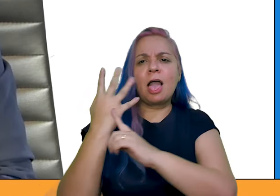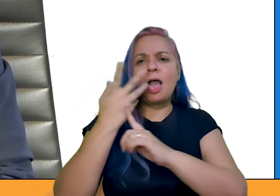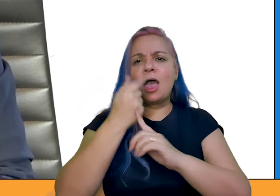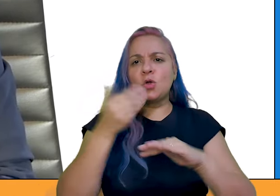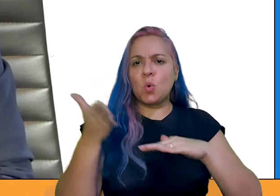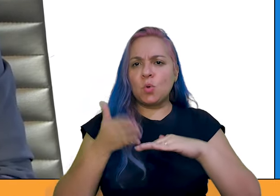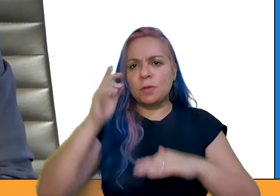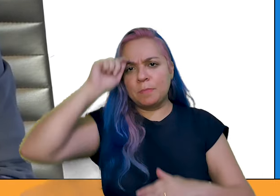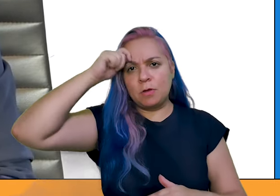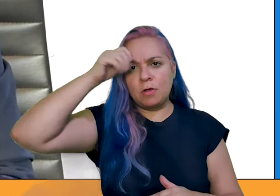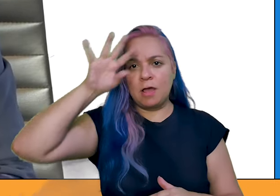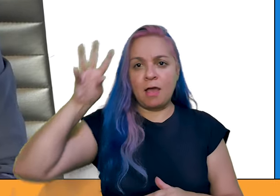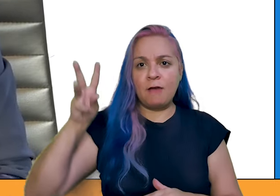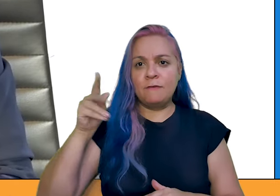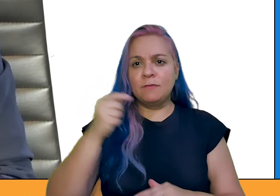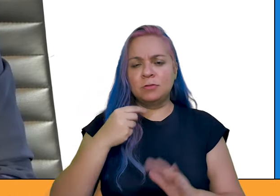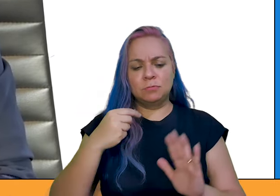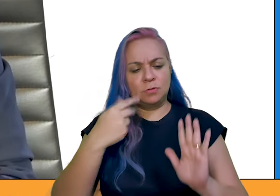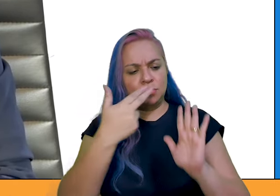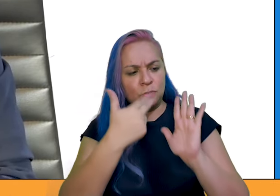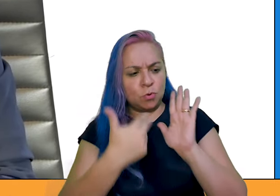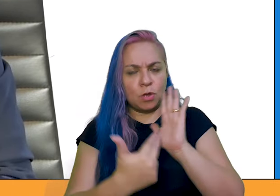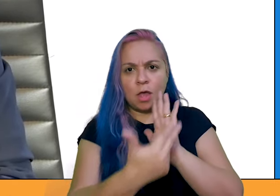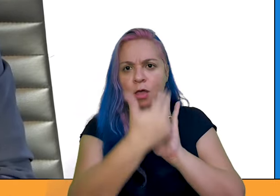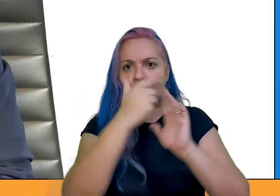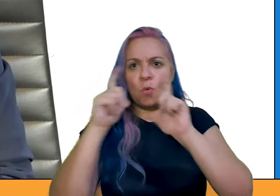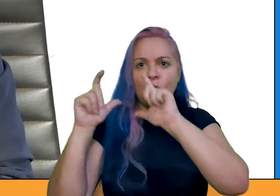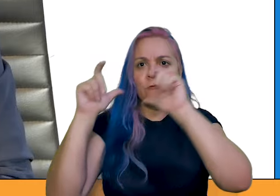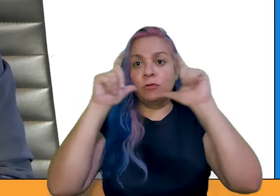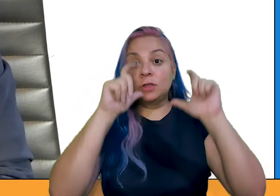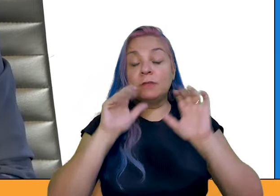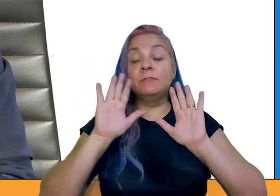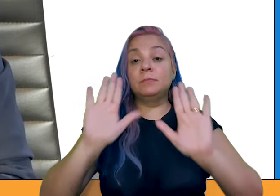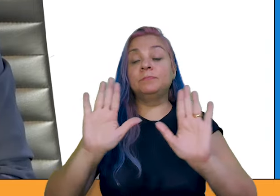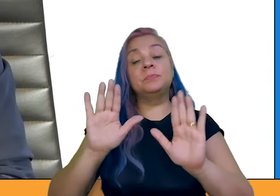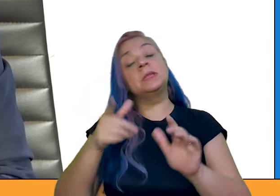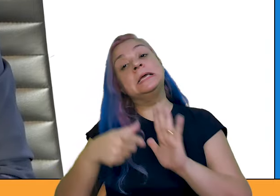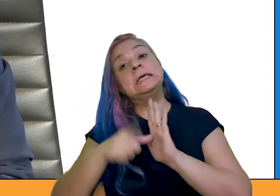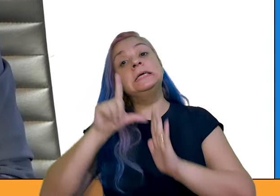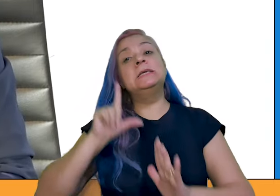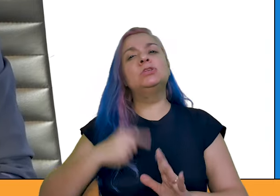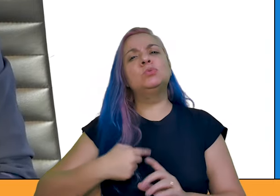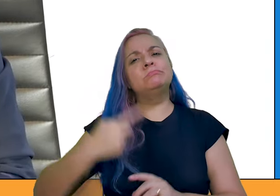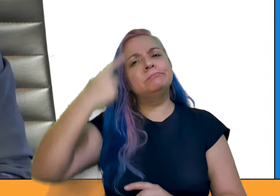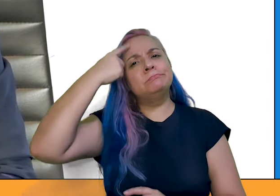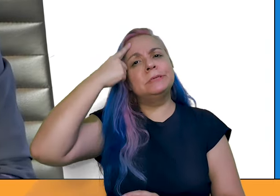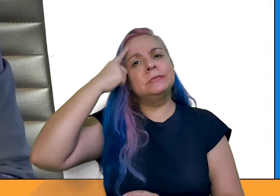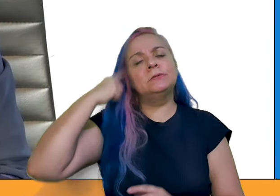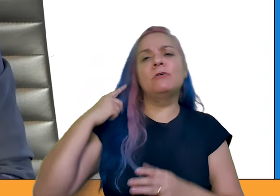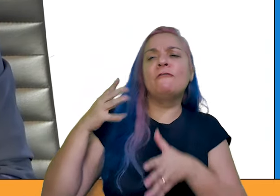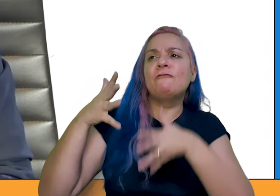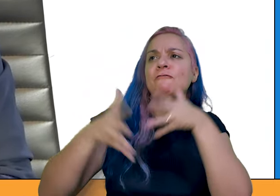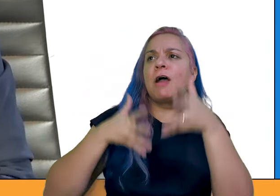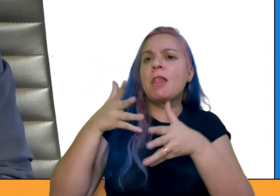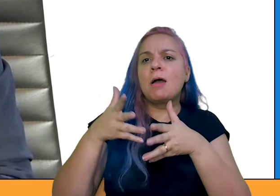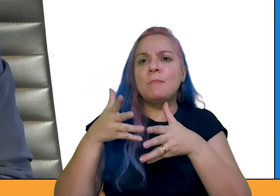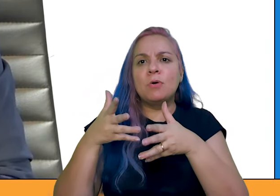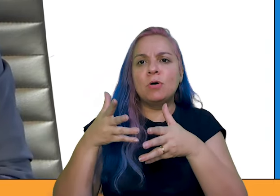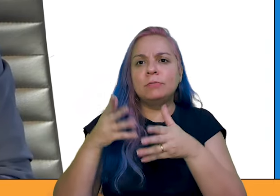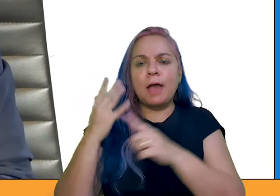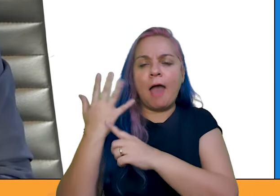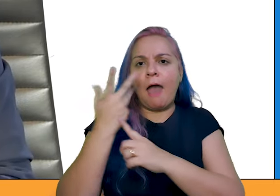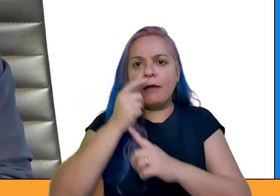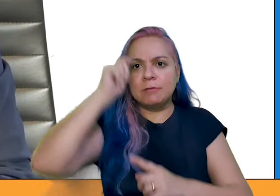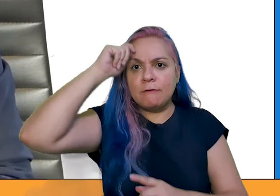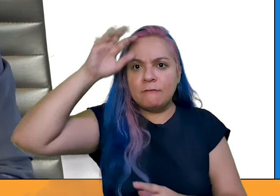arte contemporânea africana em torno da imagem e da fotografia. Antes de mais nada, o que vem à nossa mente quando falamos em